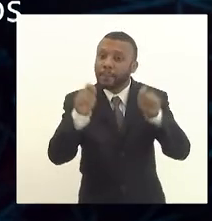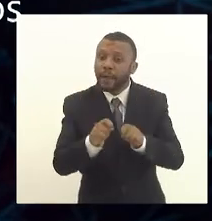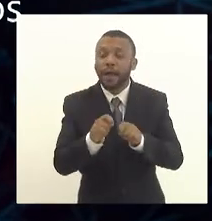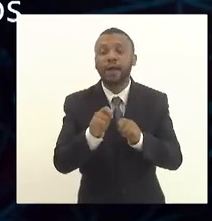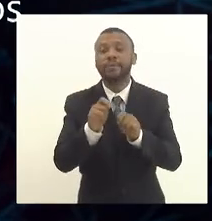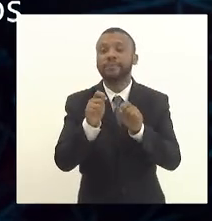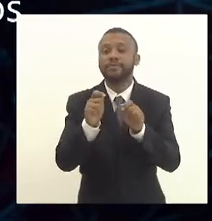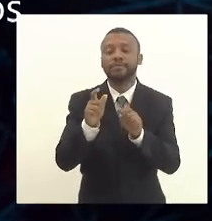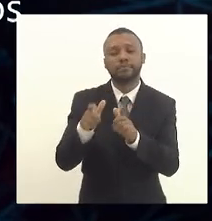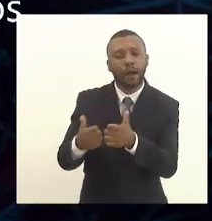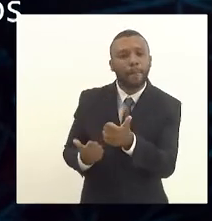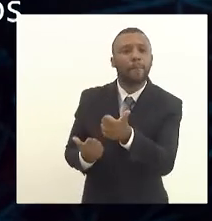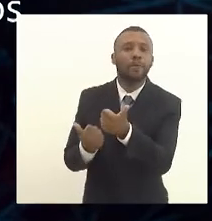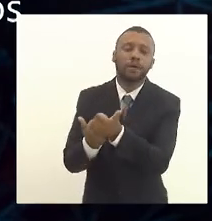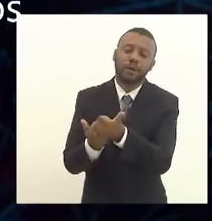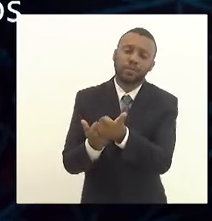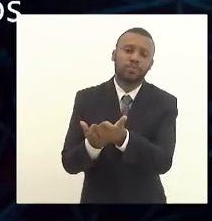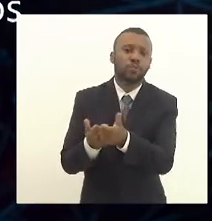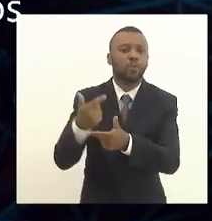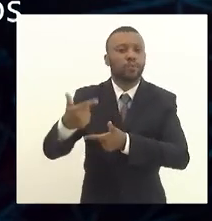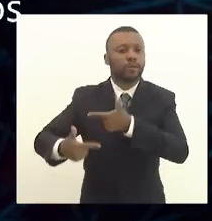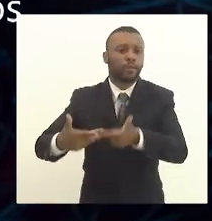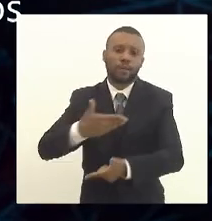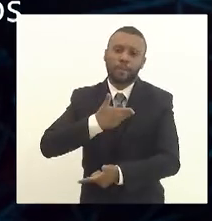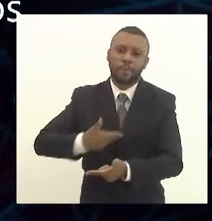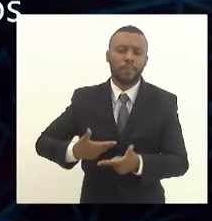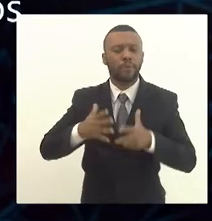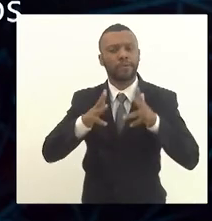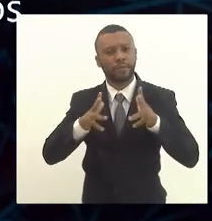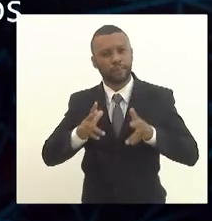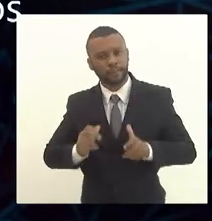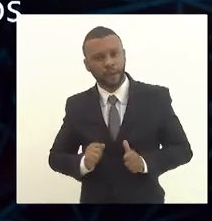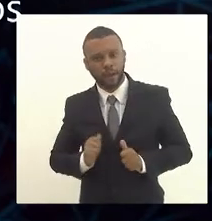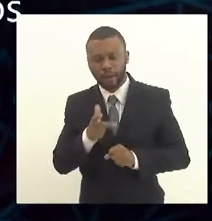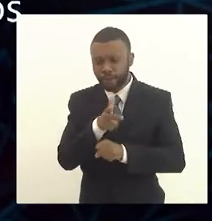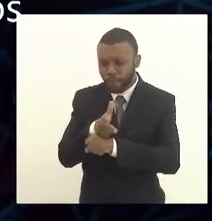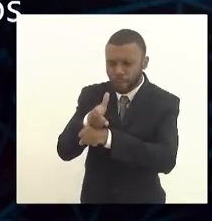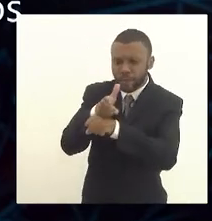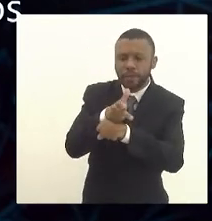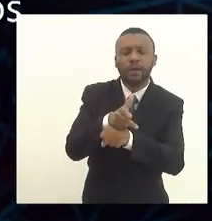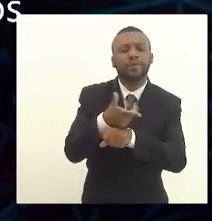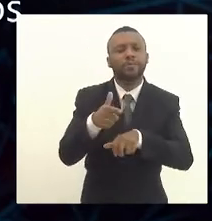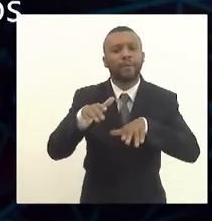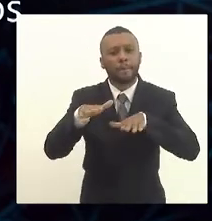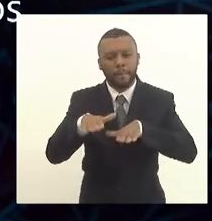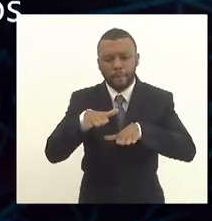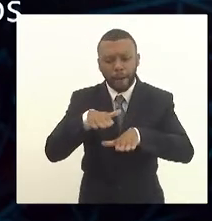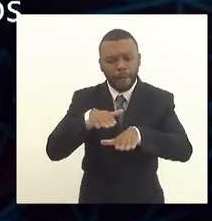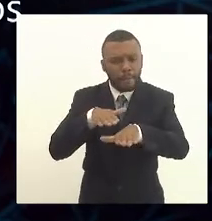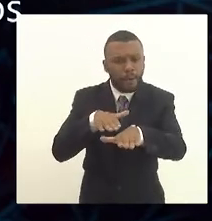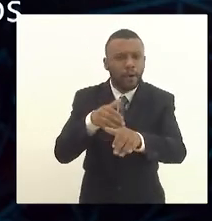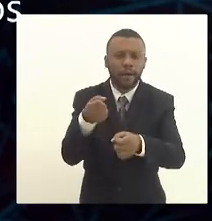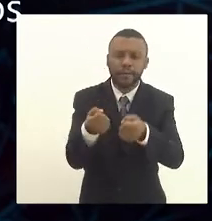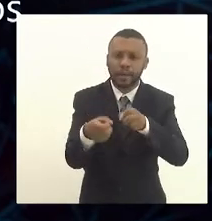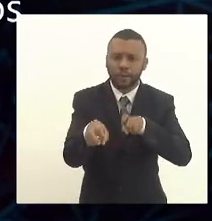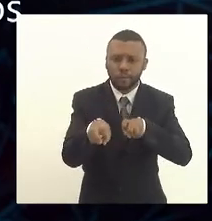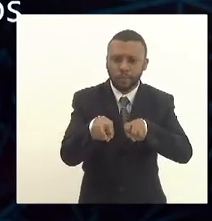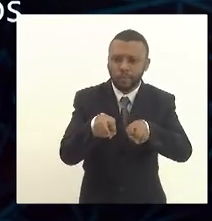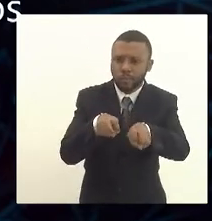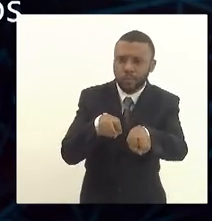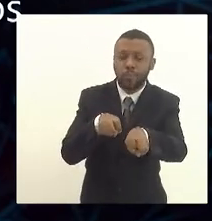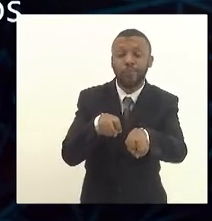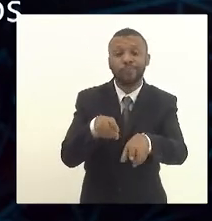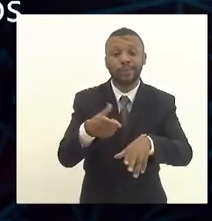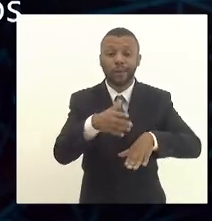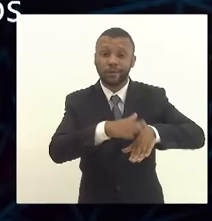serviço público de limpeza, de monitoramento de tráfego, enfim, tudo isso é um problema a ser resolvido e compete aos